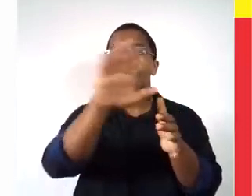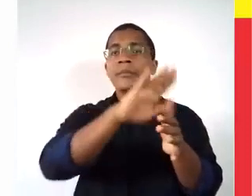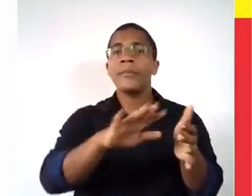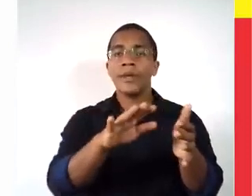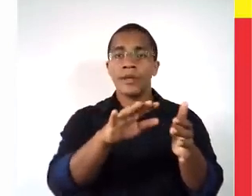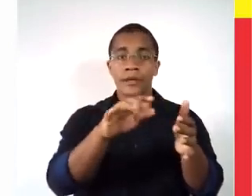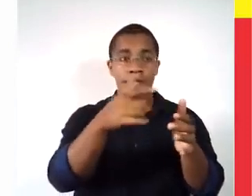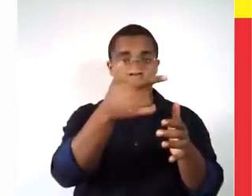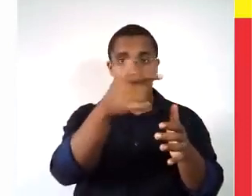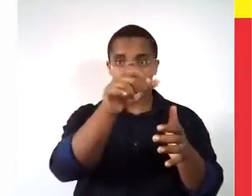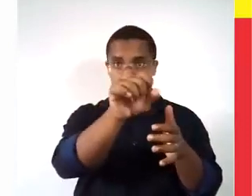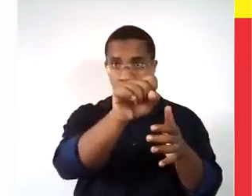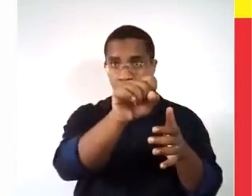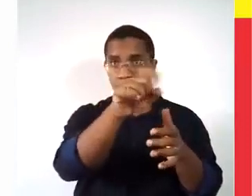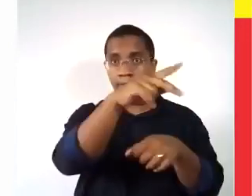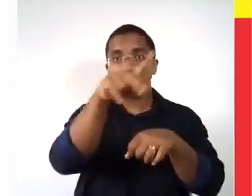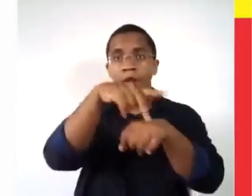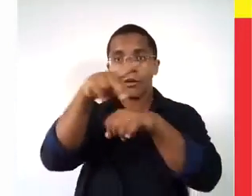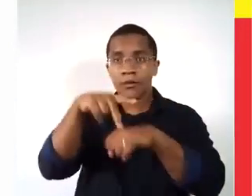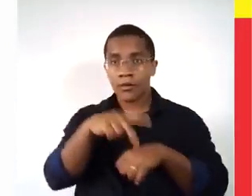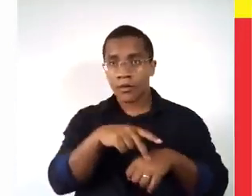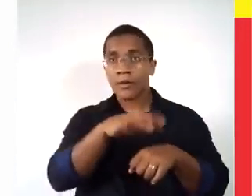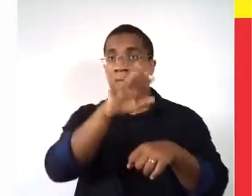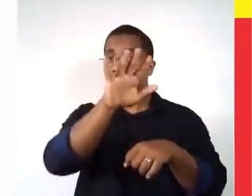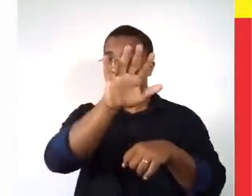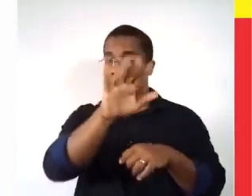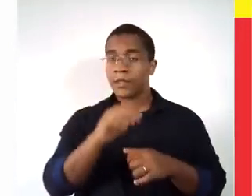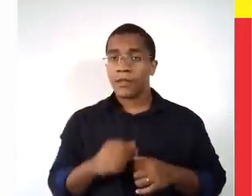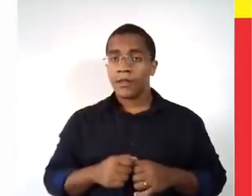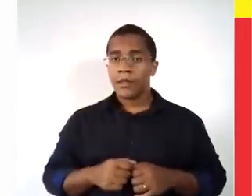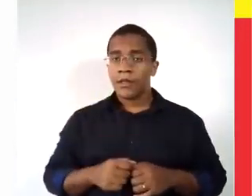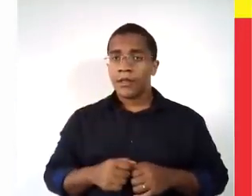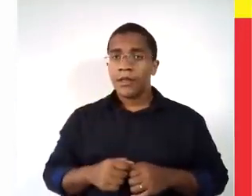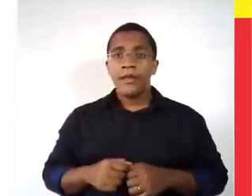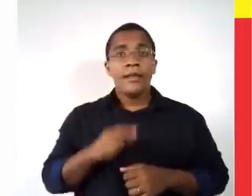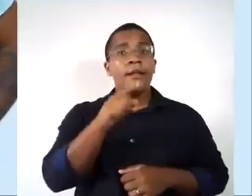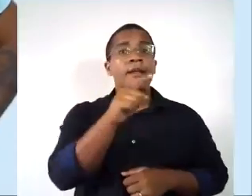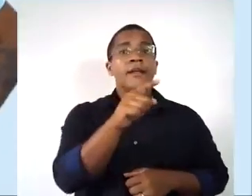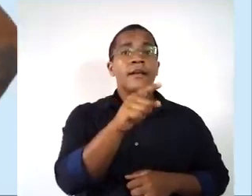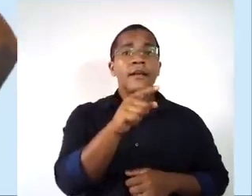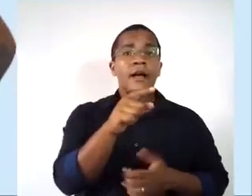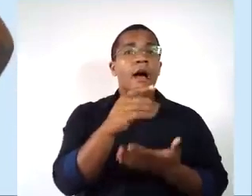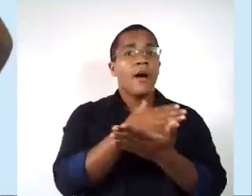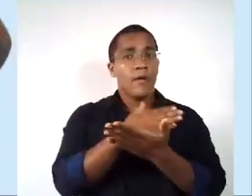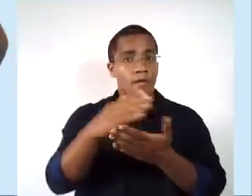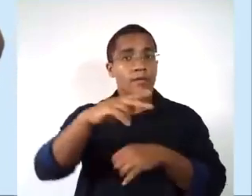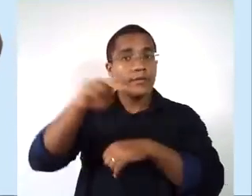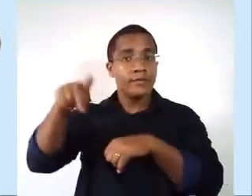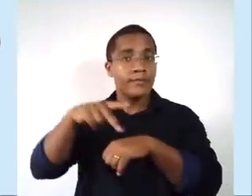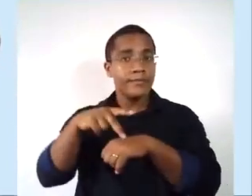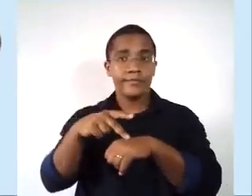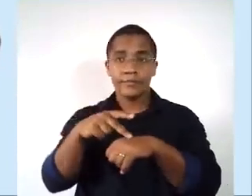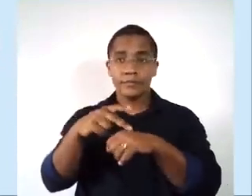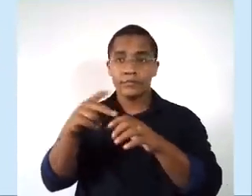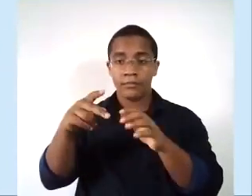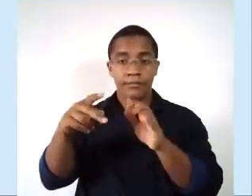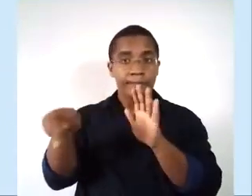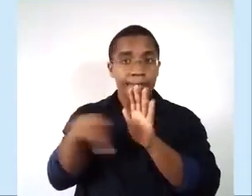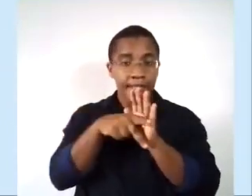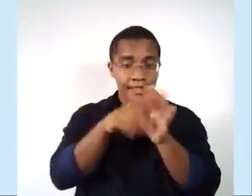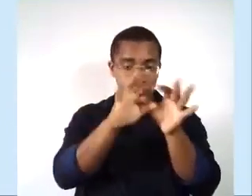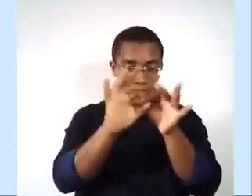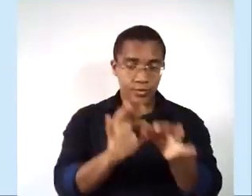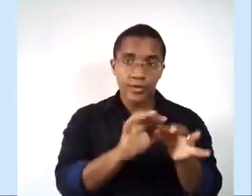euro, tá? Então, existem também países de fora do euro que adotam. Professor, então quer dizer que existem países dentro e fora do euro que adotam essa